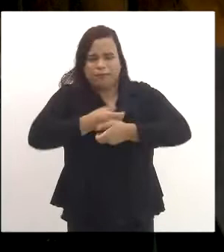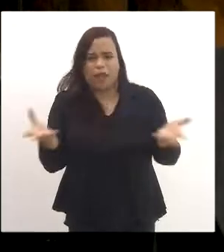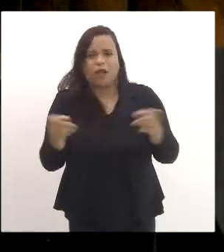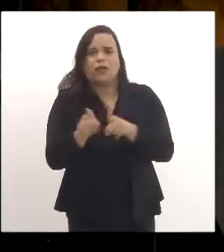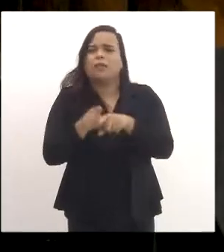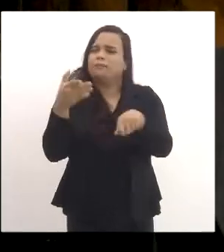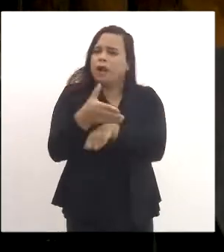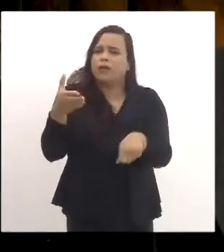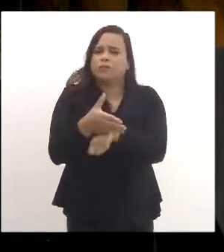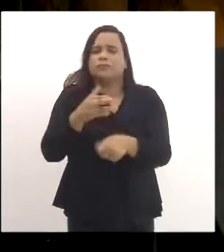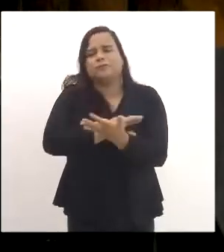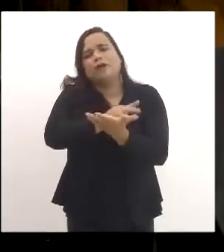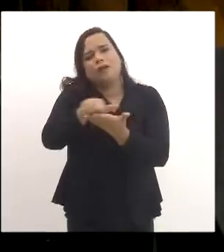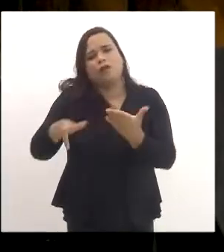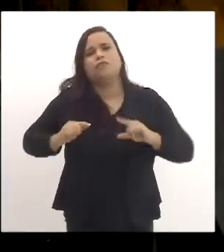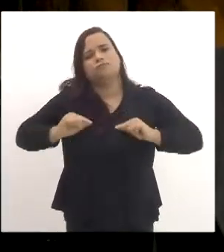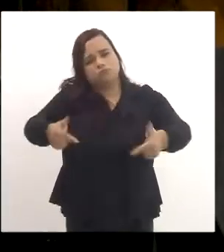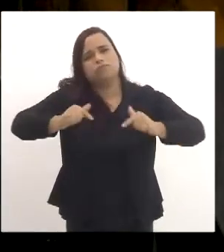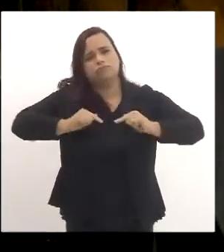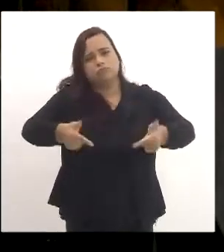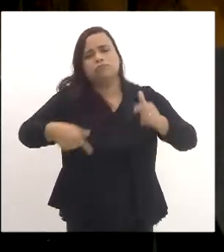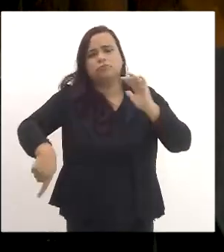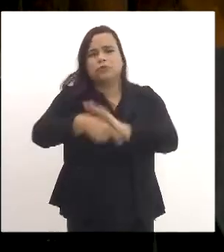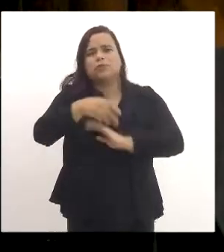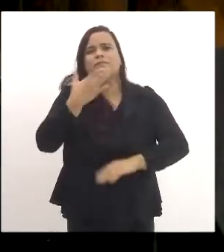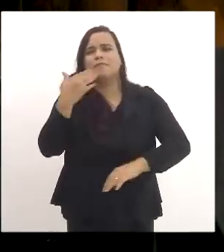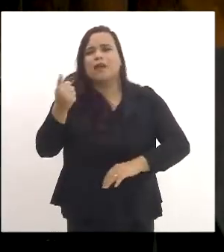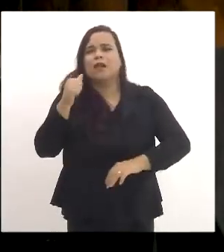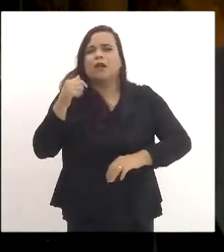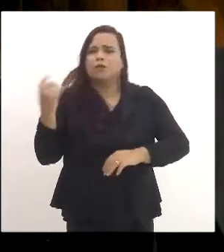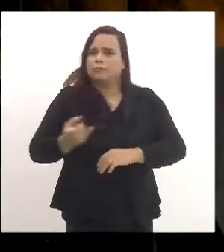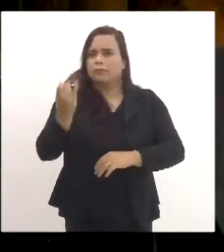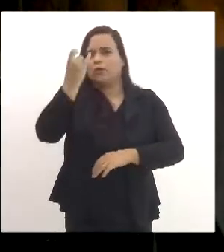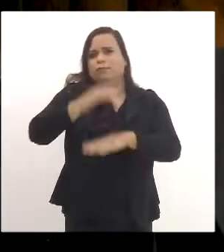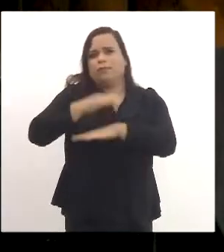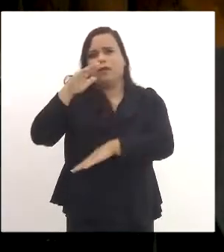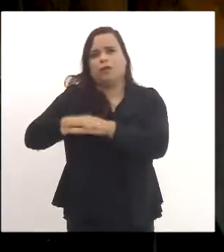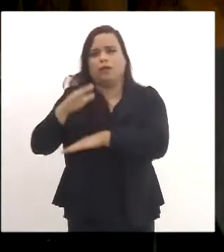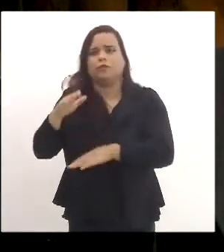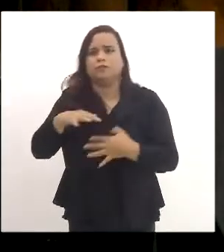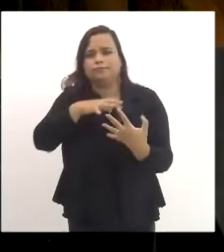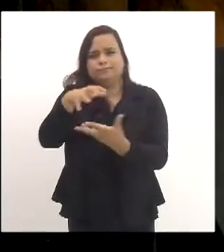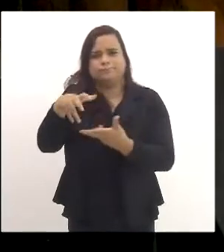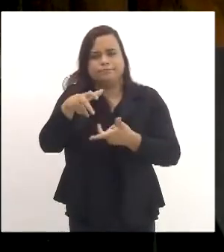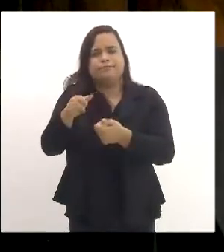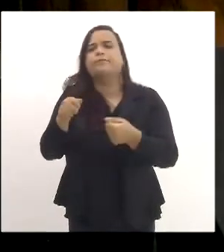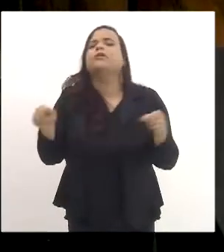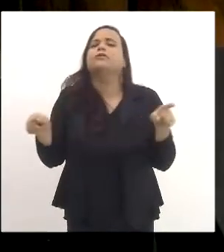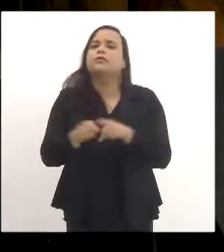participámos ativamente em iniciativas da maior relevância internacional, como a Rede